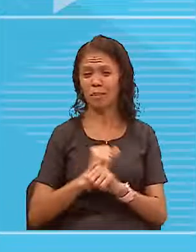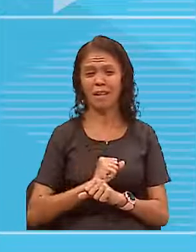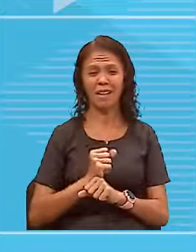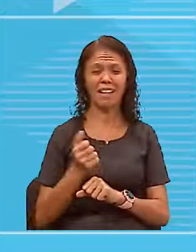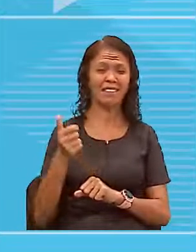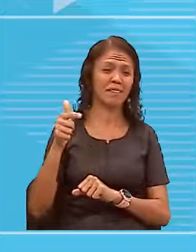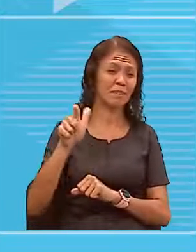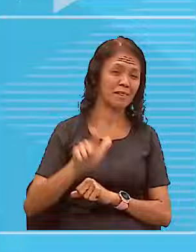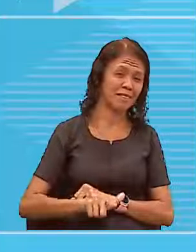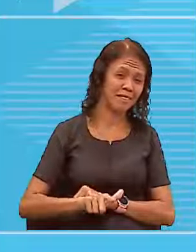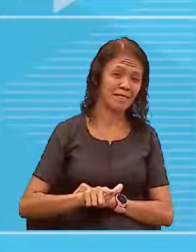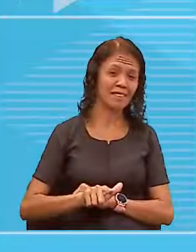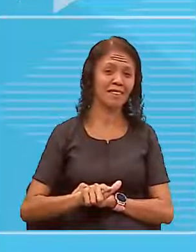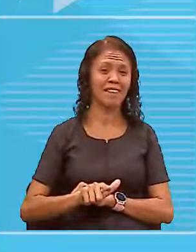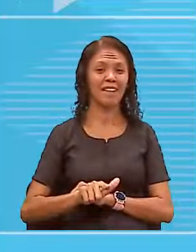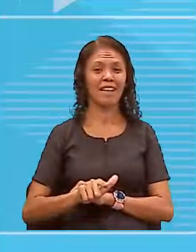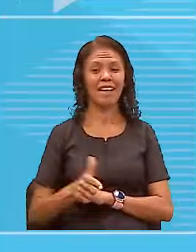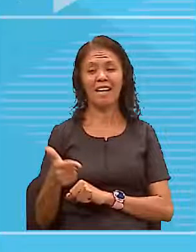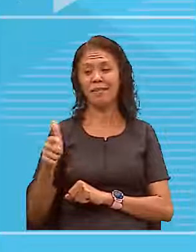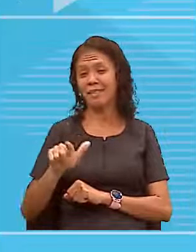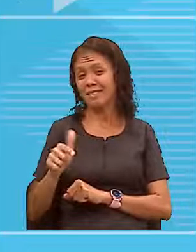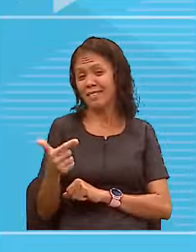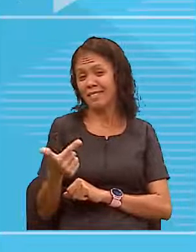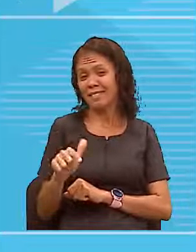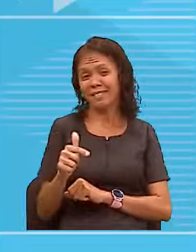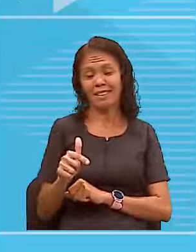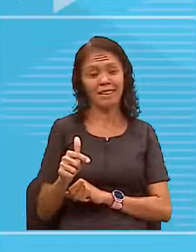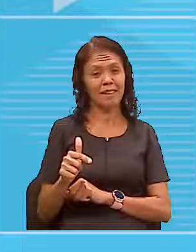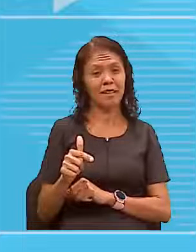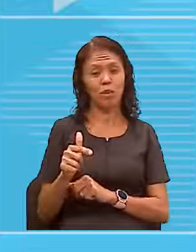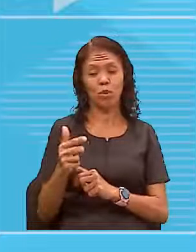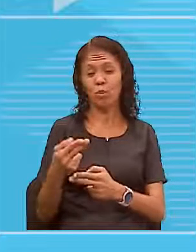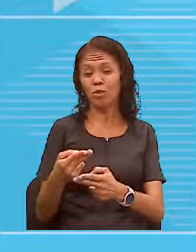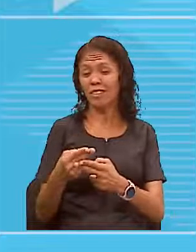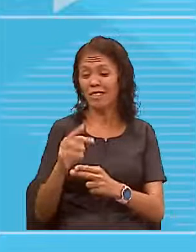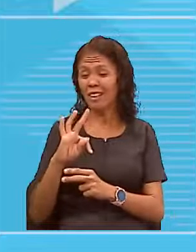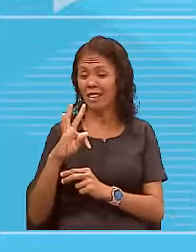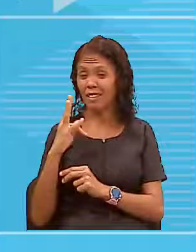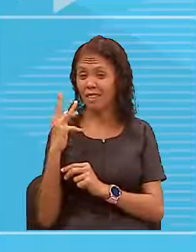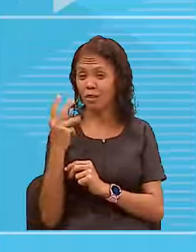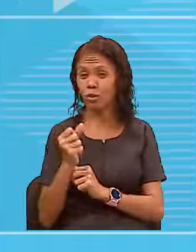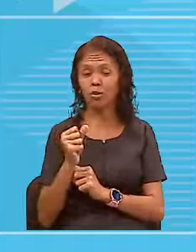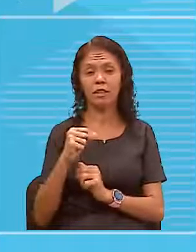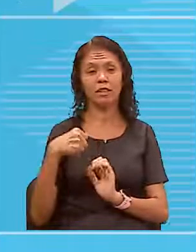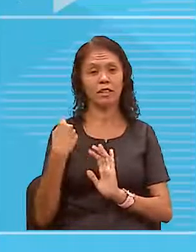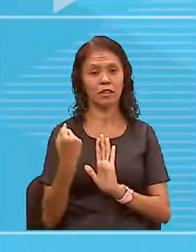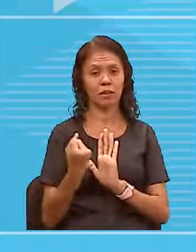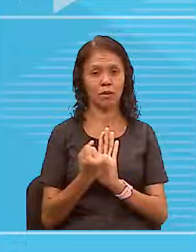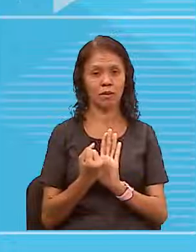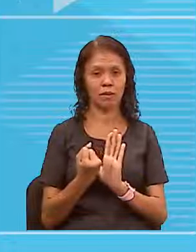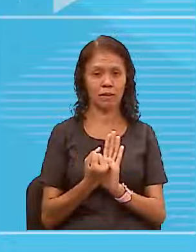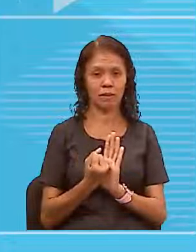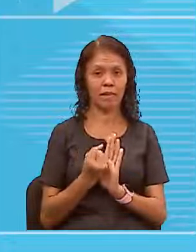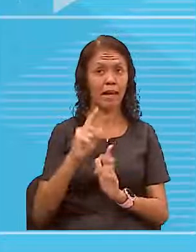repete, que não repete, não tem problema. E vocês vão dividir, porque aqui não foi dado peso.